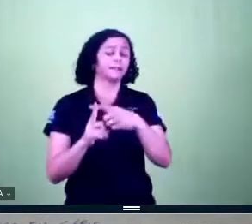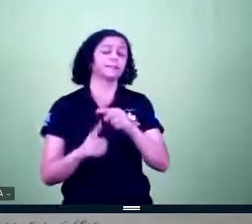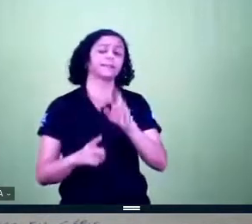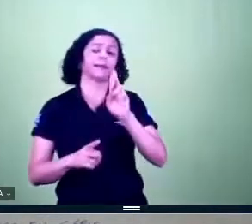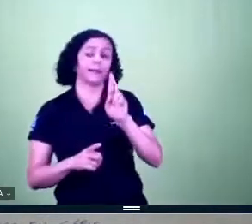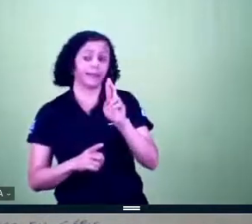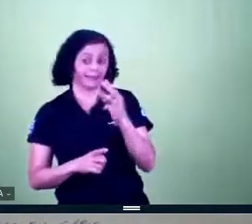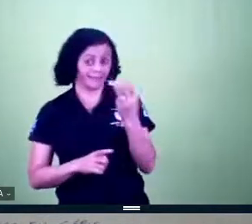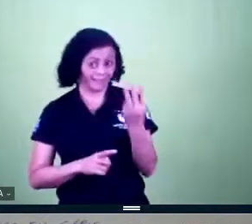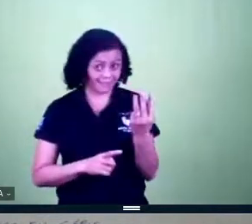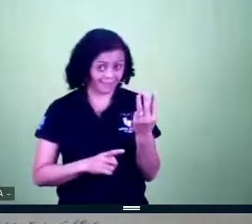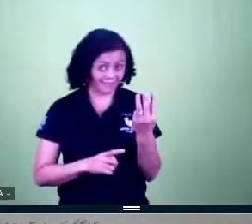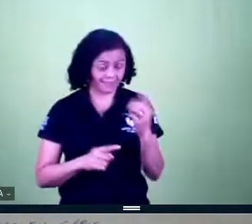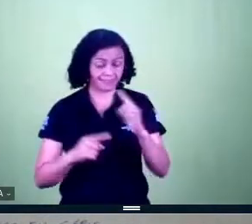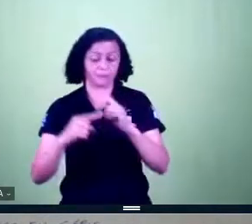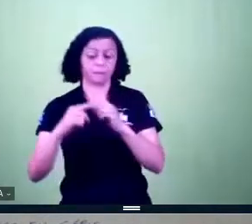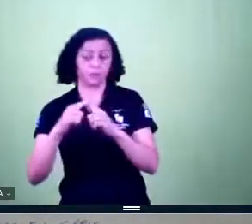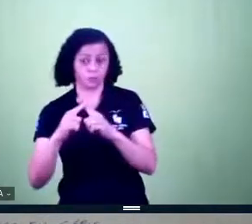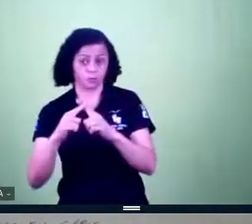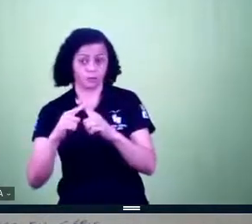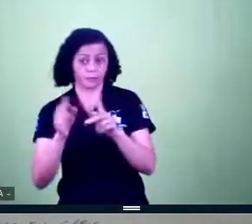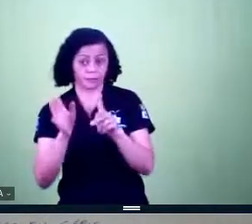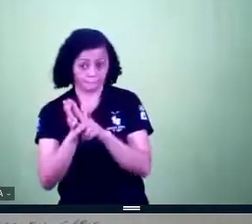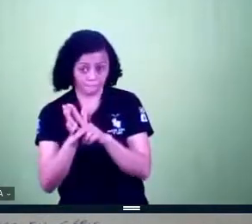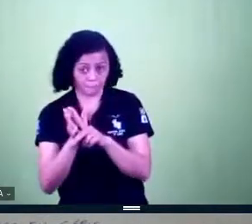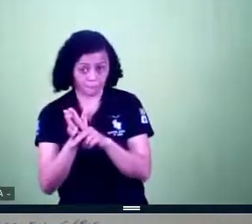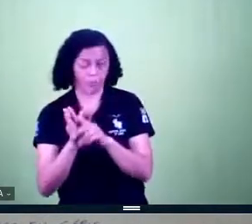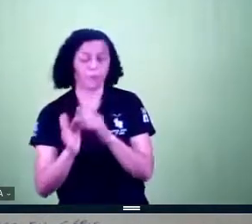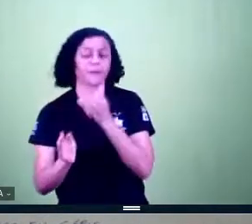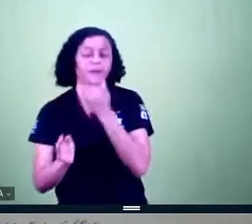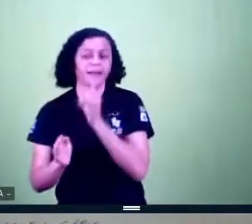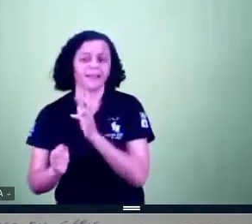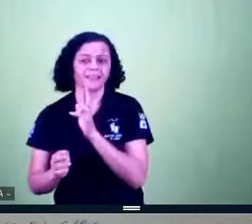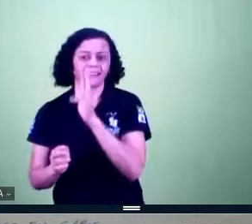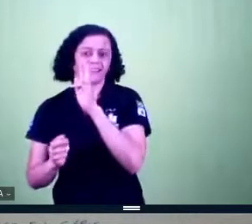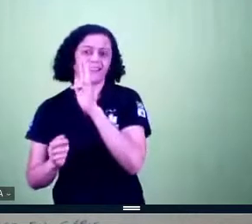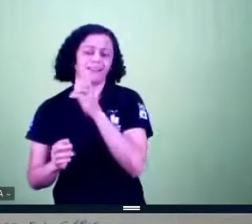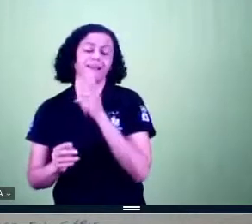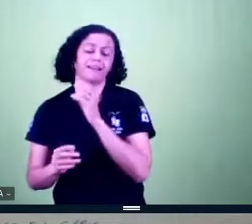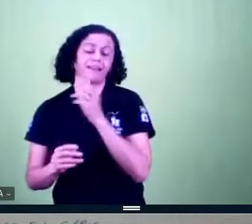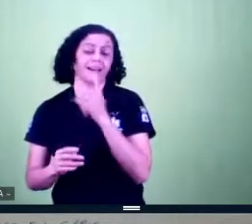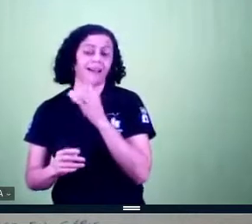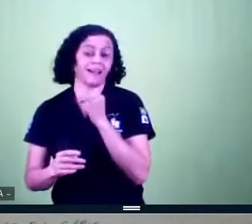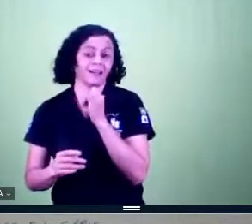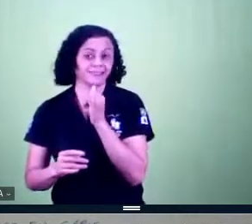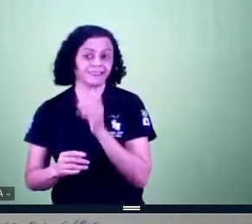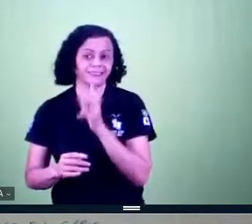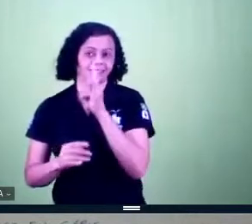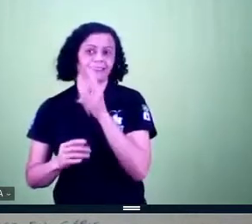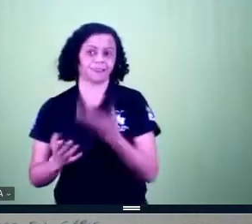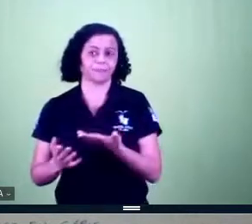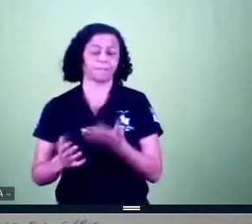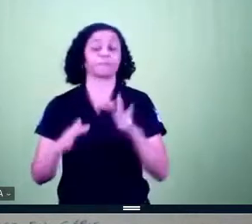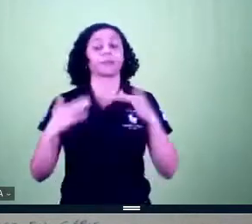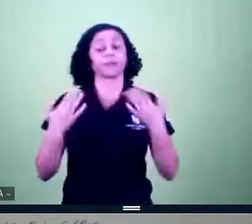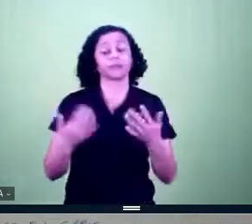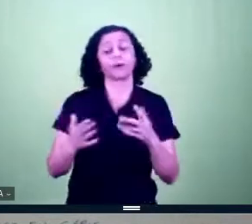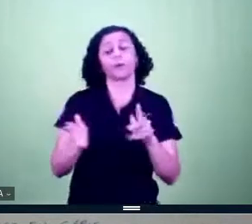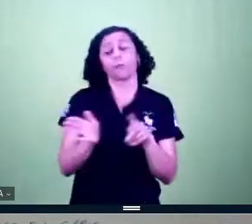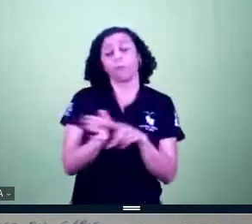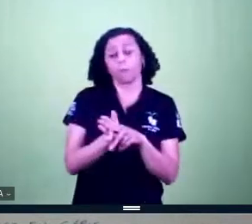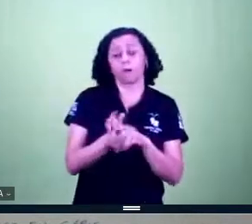minha tensão da fonte. Então, o VR3 está aqui, VR2 está aqui, VR1 está